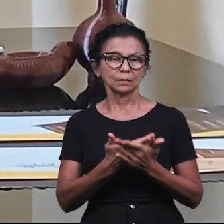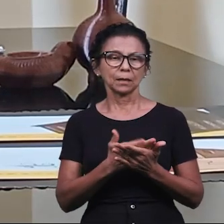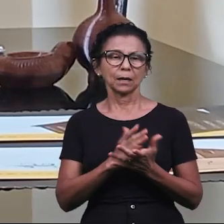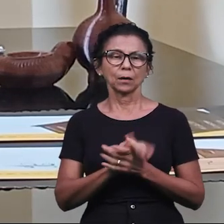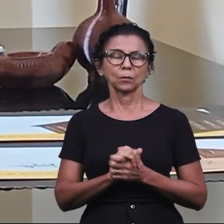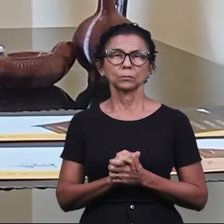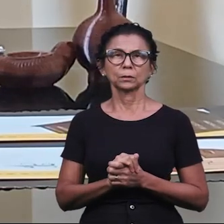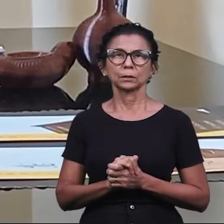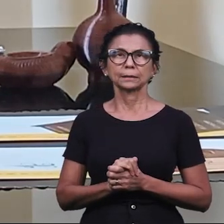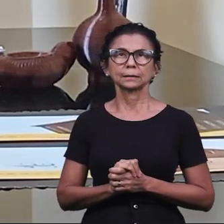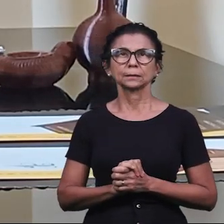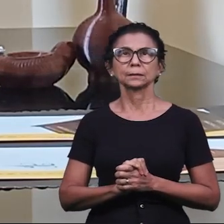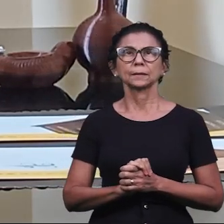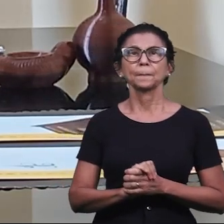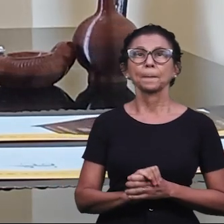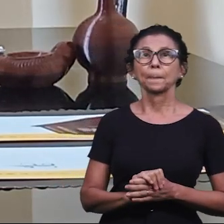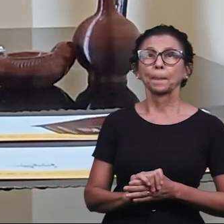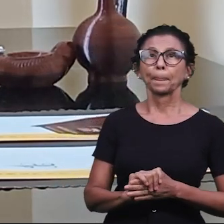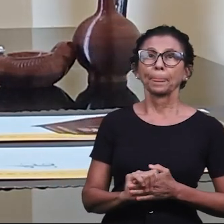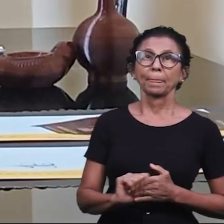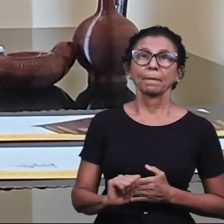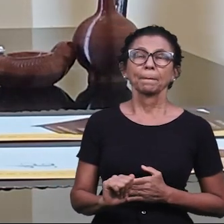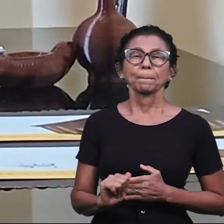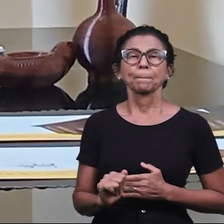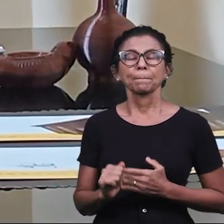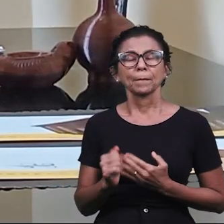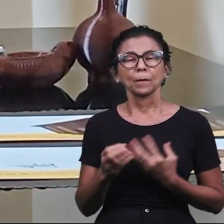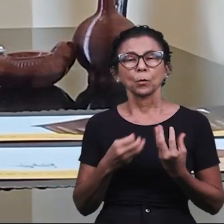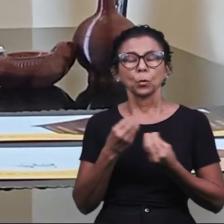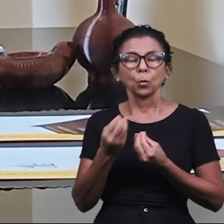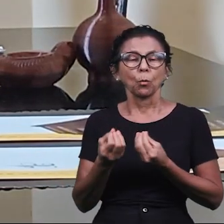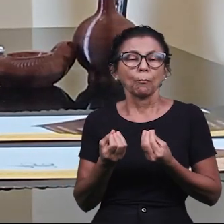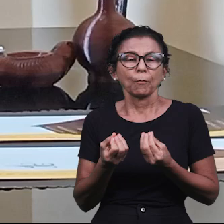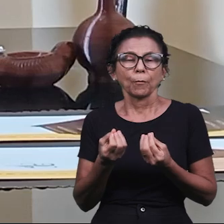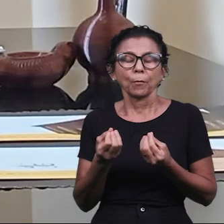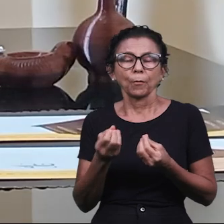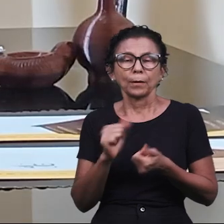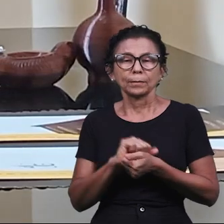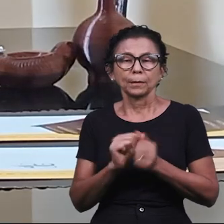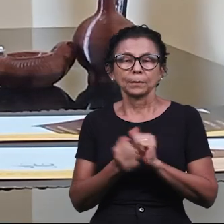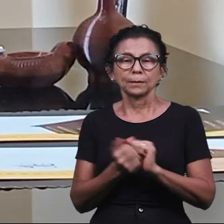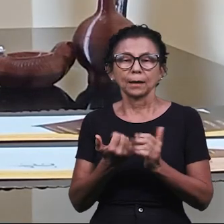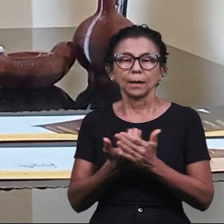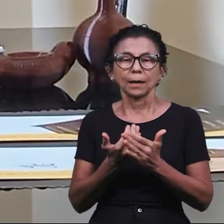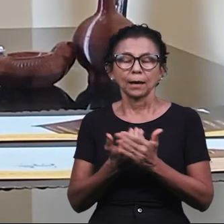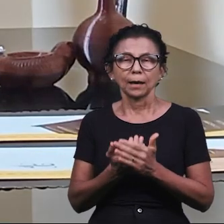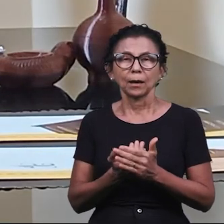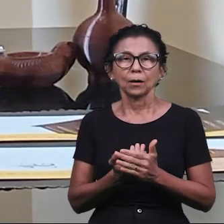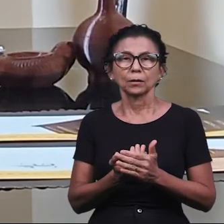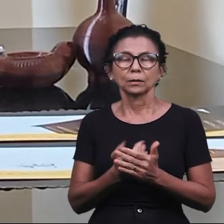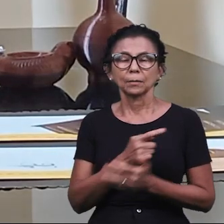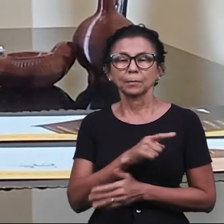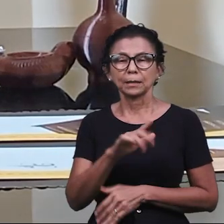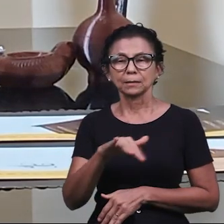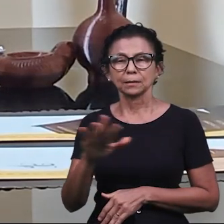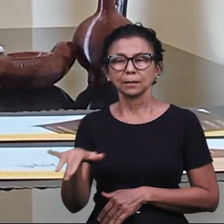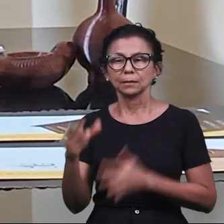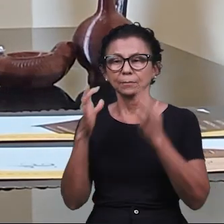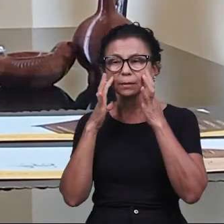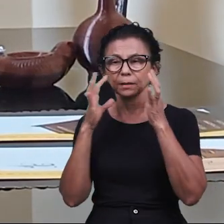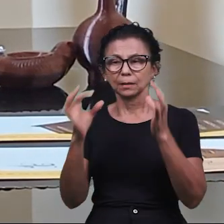nossos alunos que mais chama a atenção deles, o que eles mais utilizam, isso tudo faz com que a aula seja